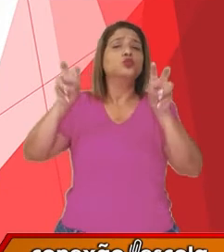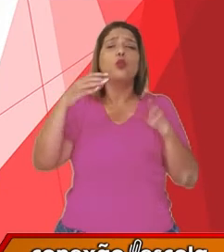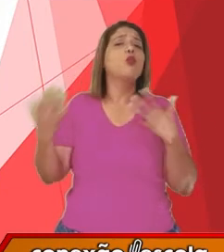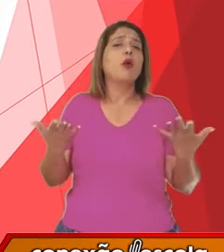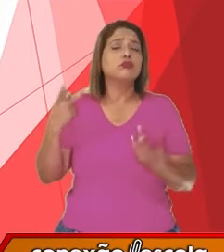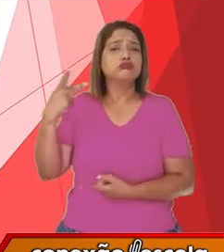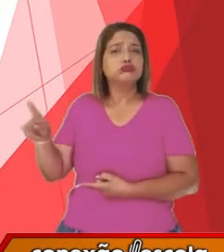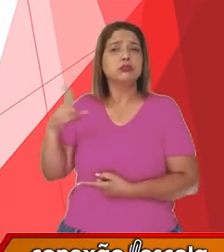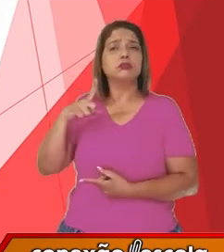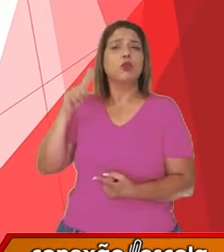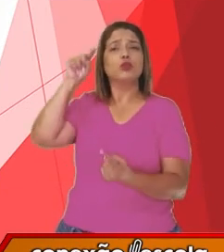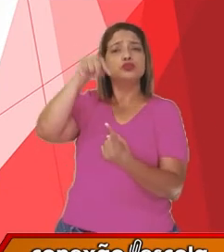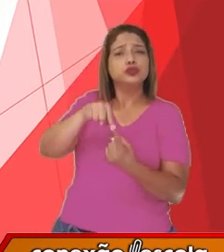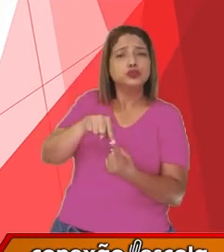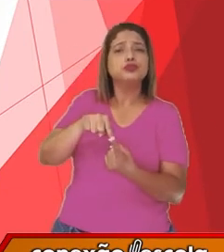foi falado?